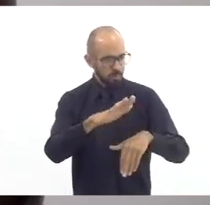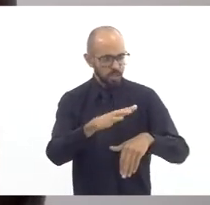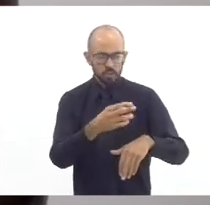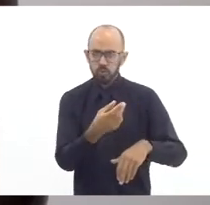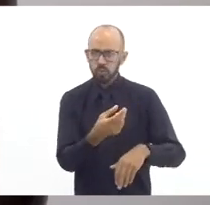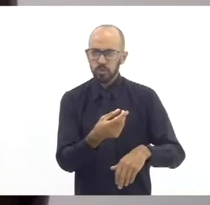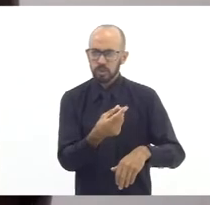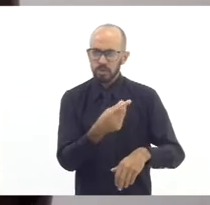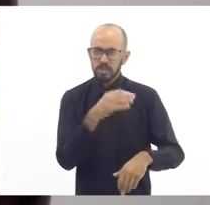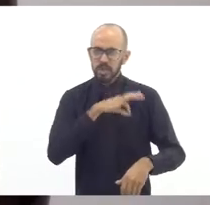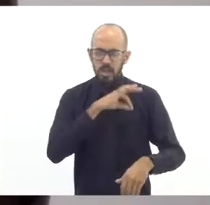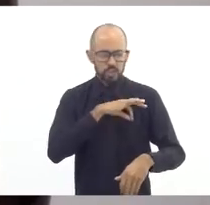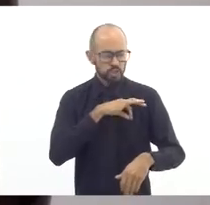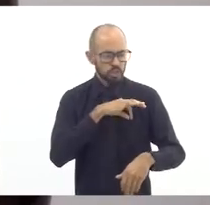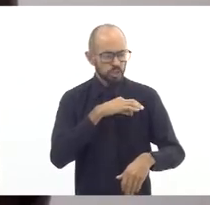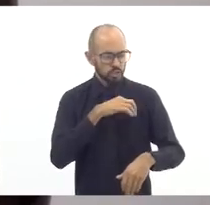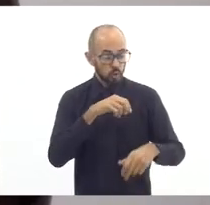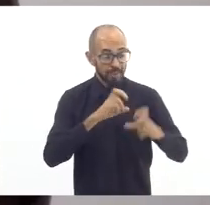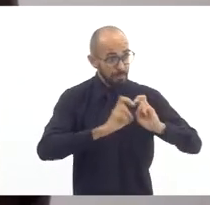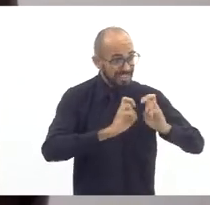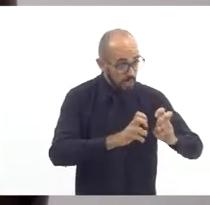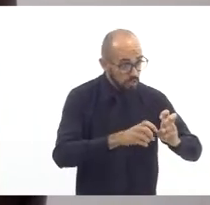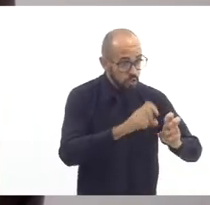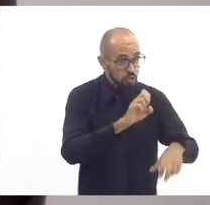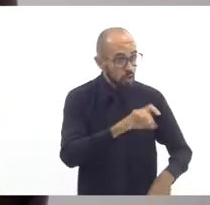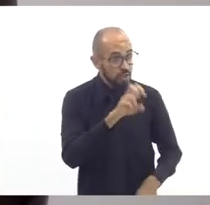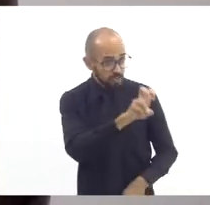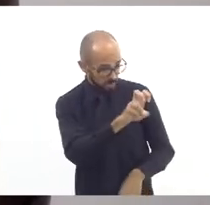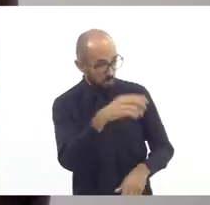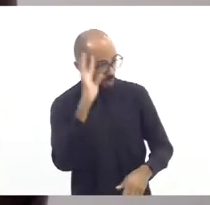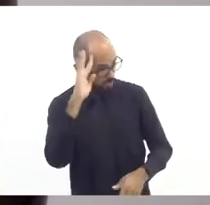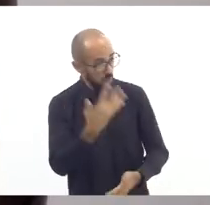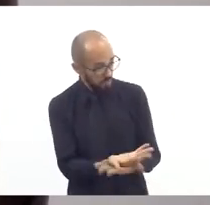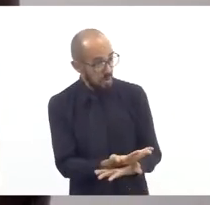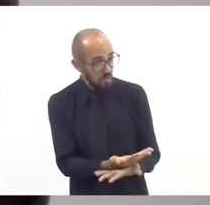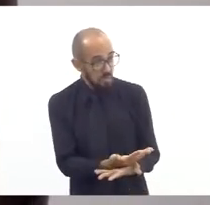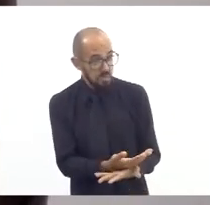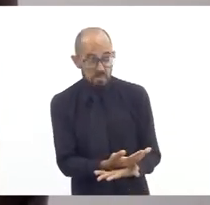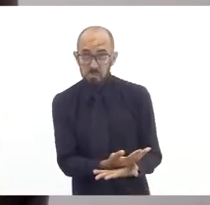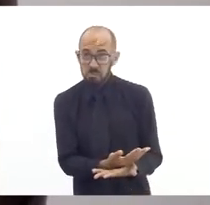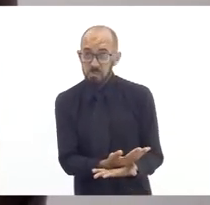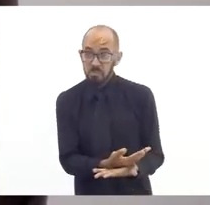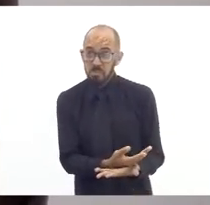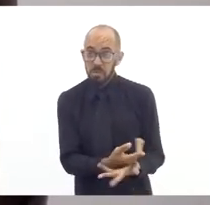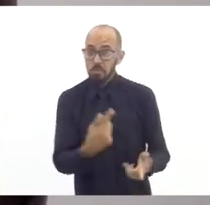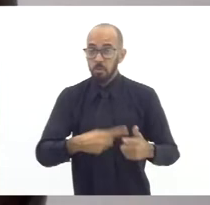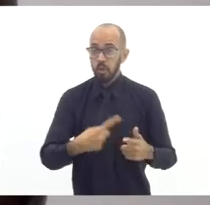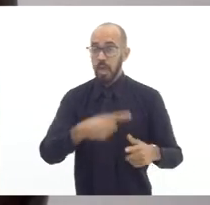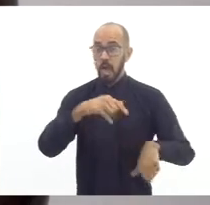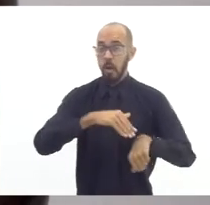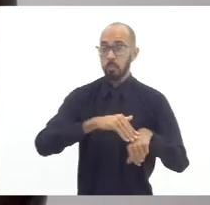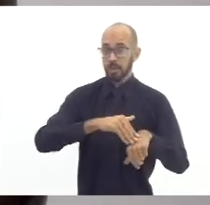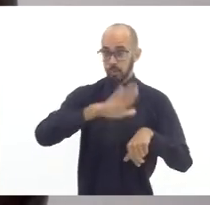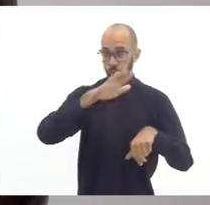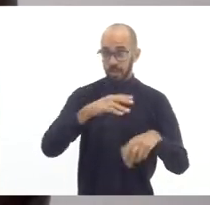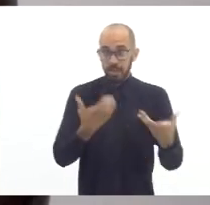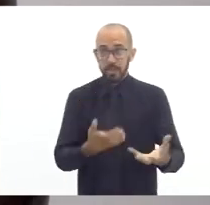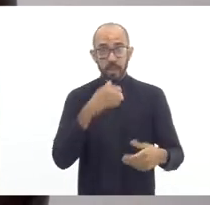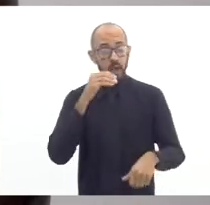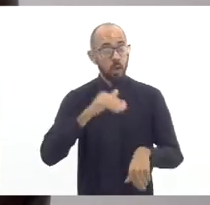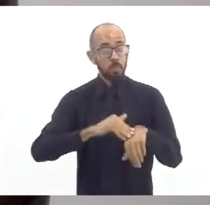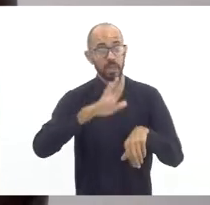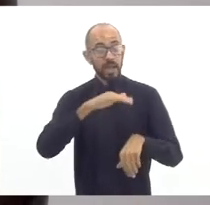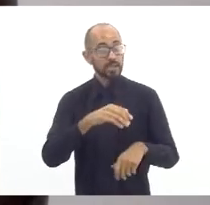5 resolveu o problema. Não é verdade? E mais os comissionados, só 5 resolveram. Porque aumentaram, queriam aumentar de 5